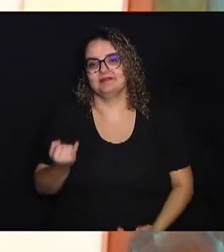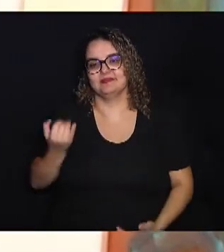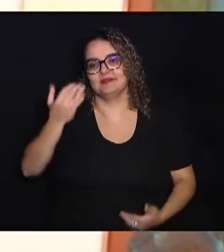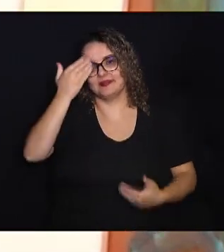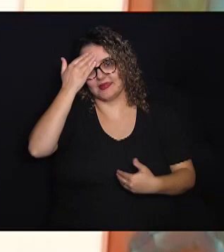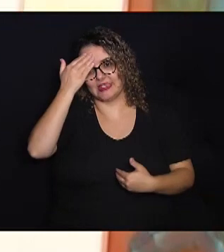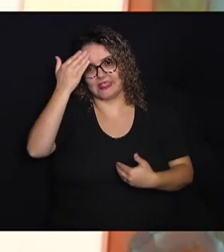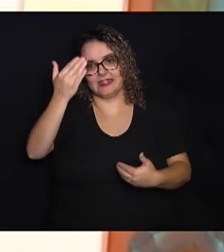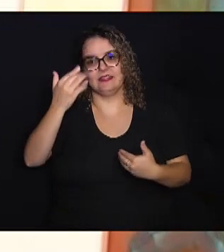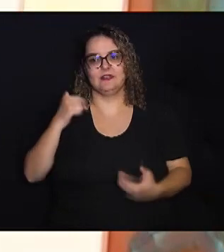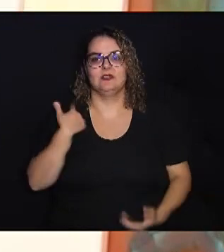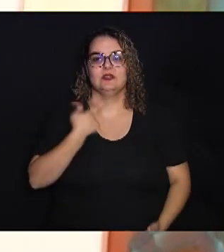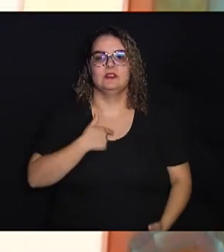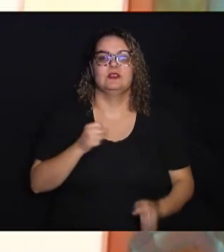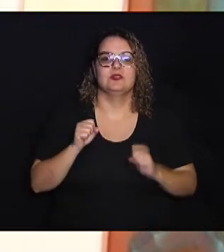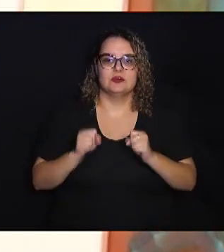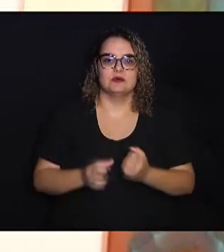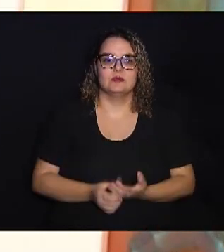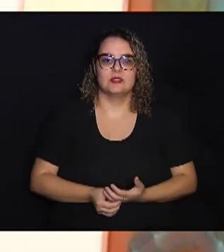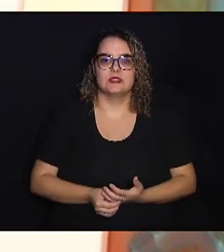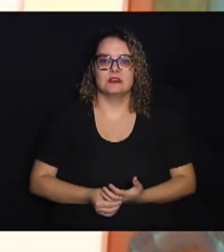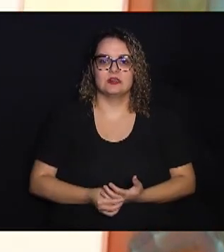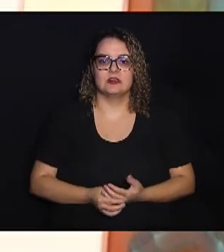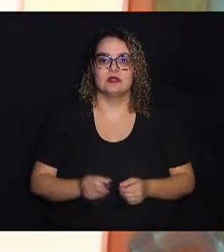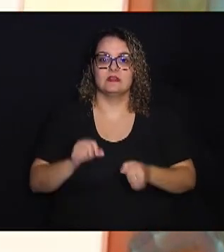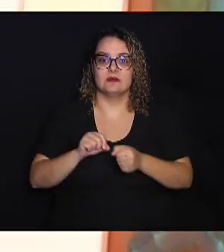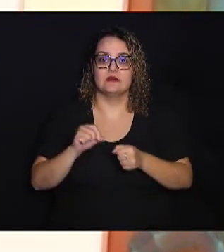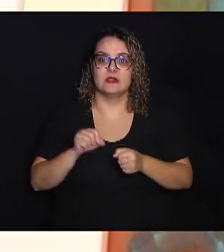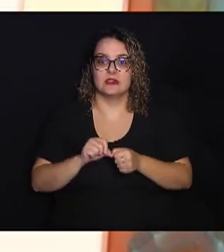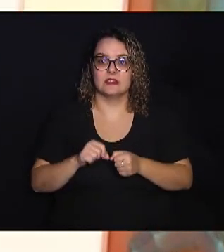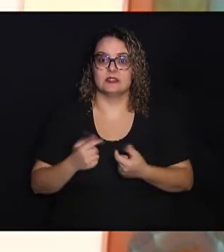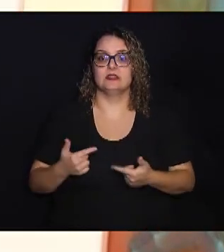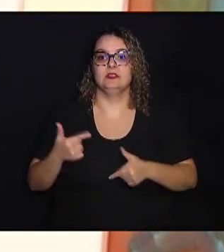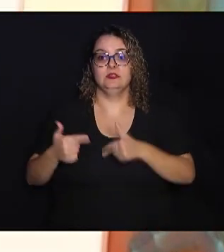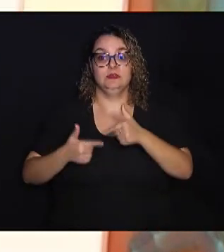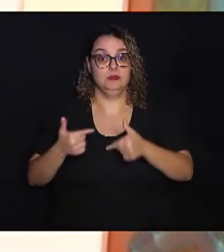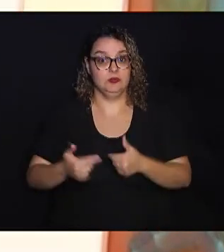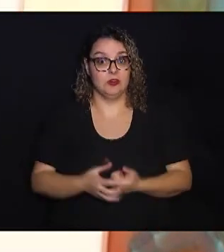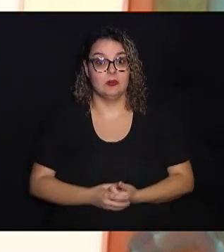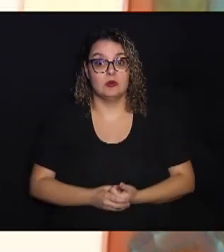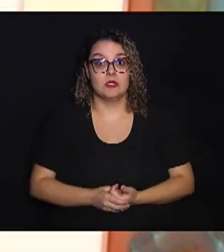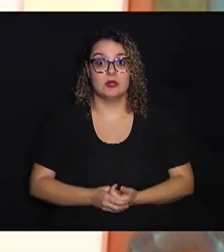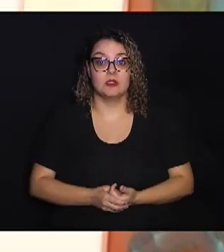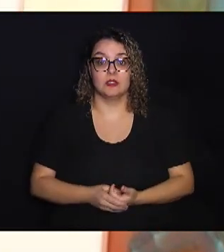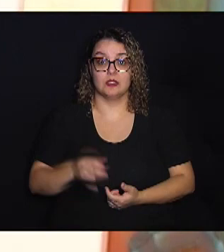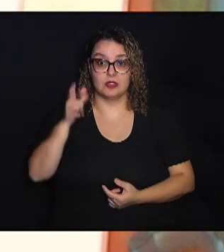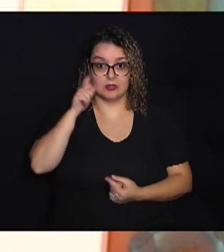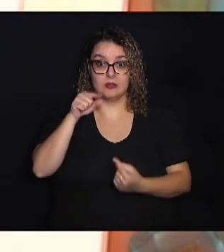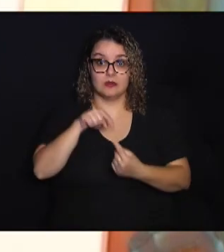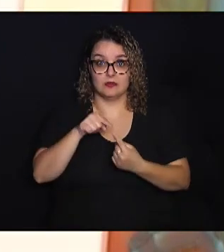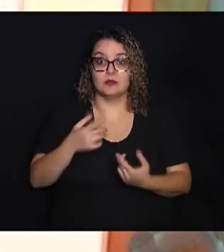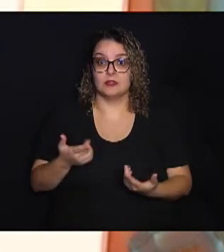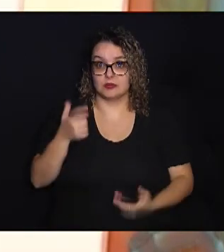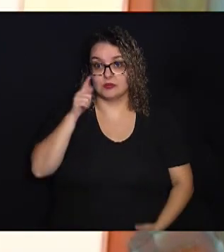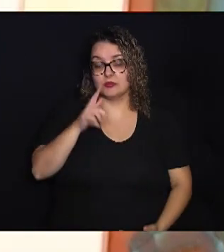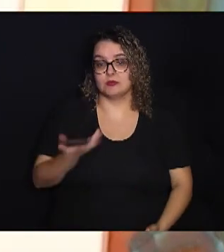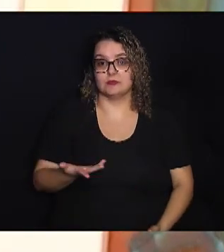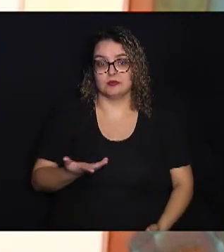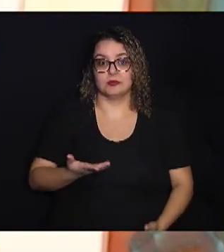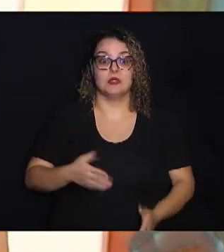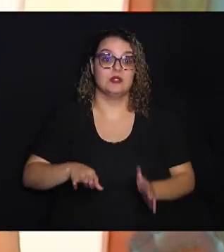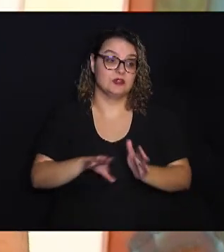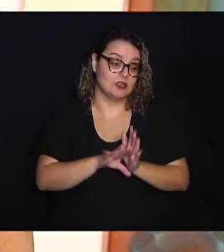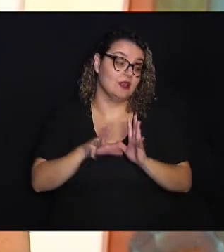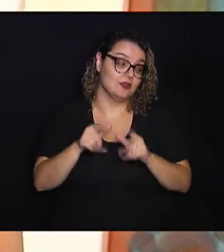gratificante a gente poder fazer uma obra, e essa obra conseguir atingir o seu objetivo. Chegar a todas